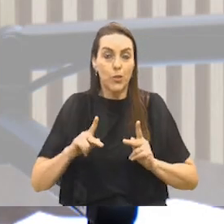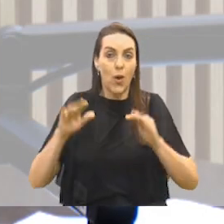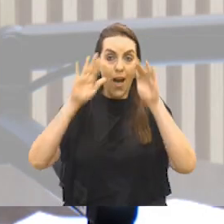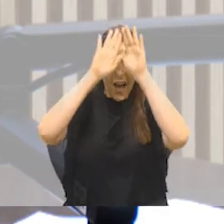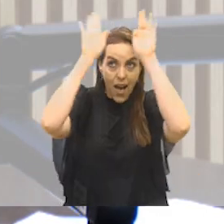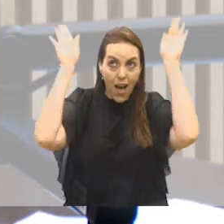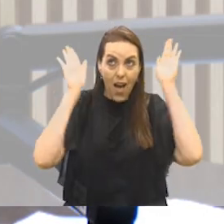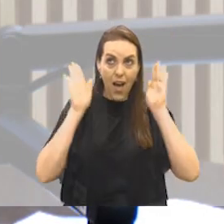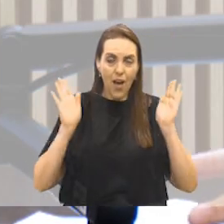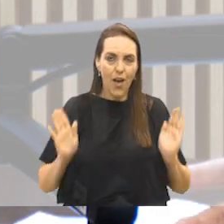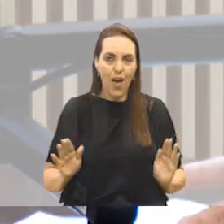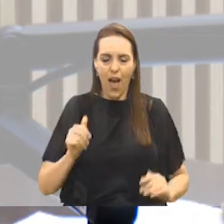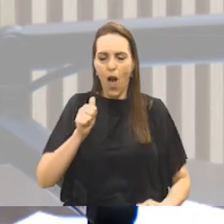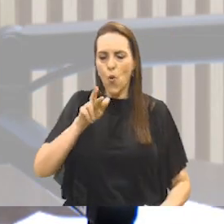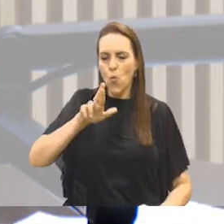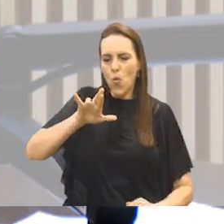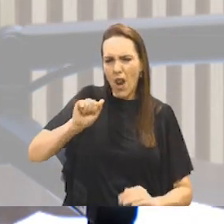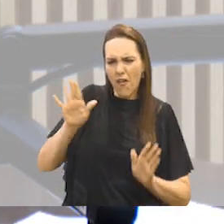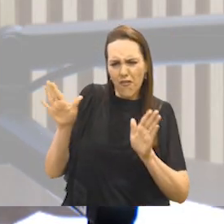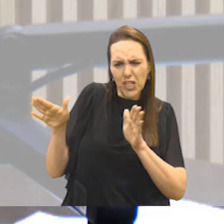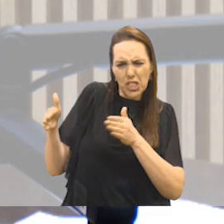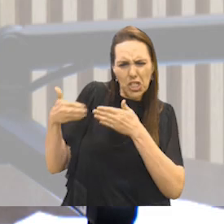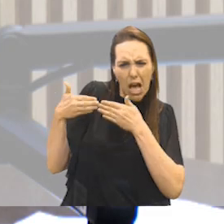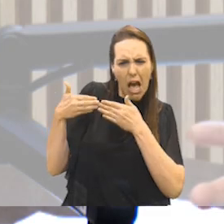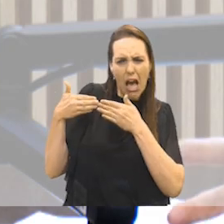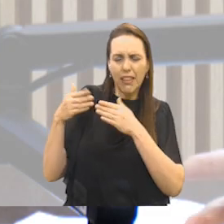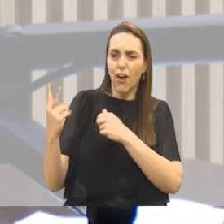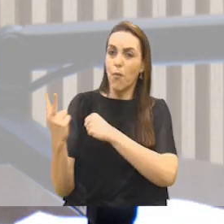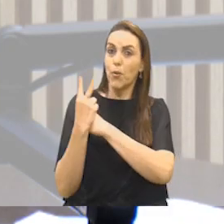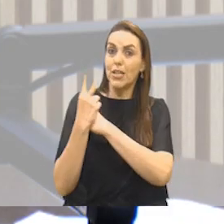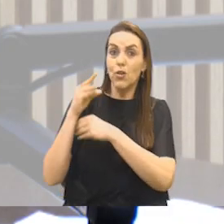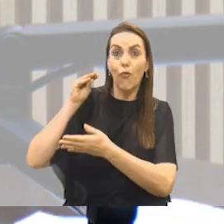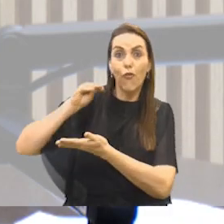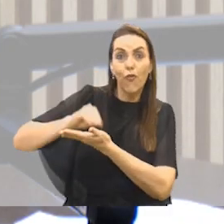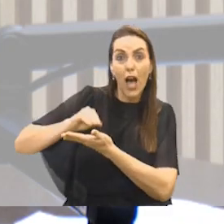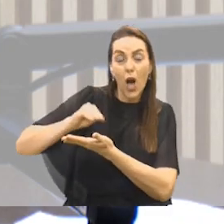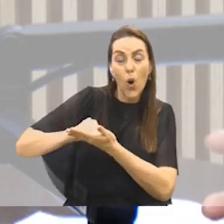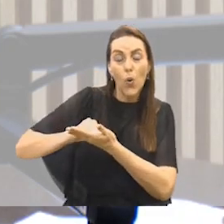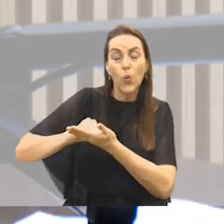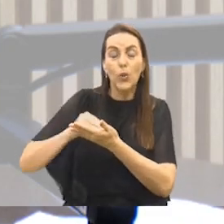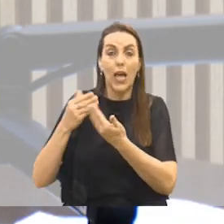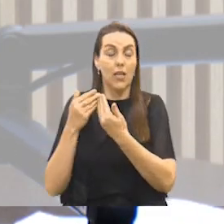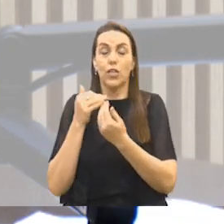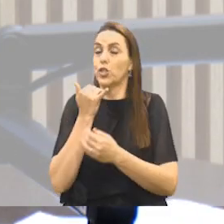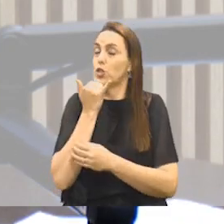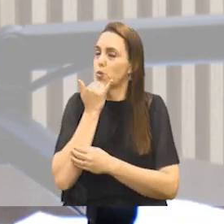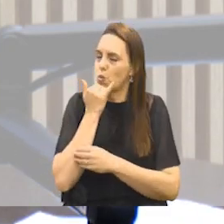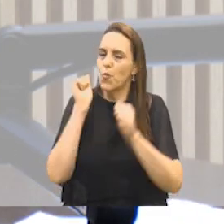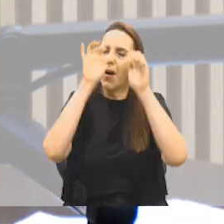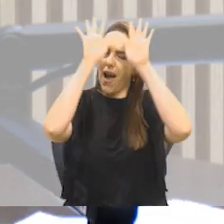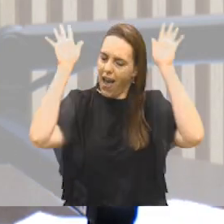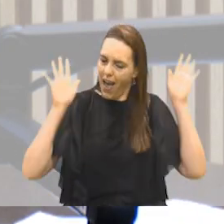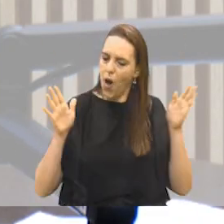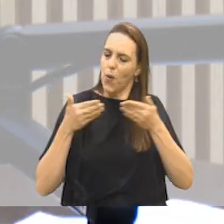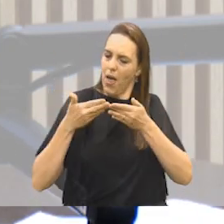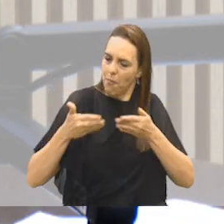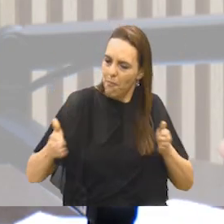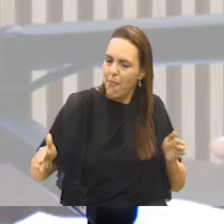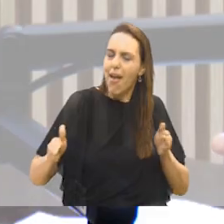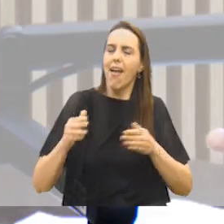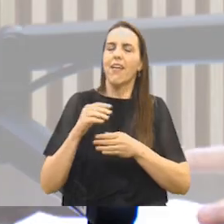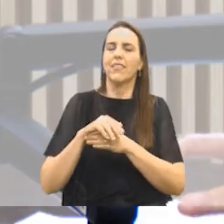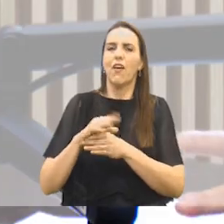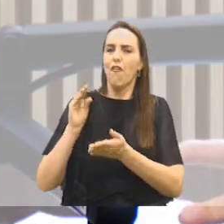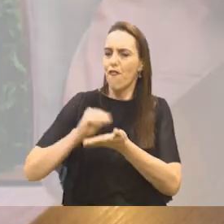vezes aparece que a pessoa está com a aura fechada, que ela está com a aura desprotegida, que ela está com a aura aberta, que ela está com a